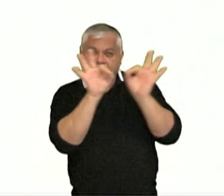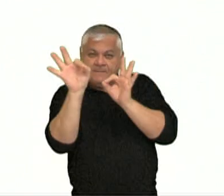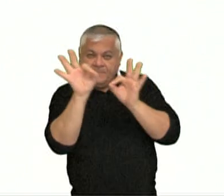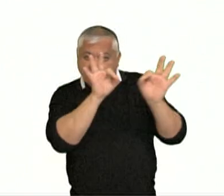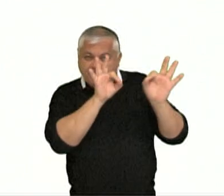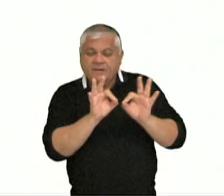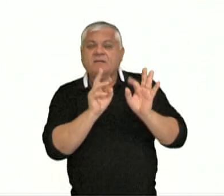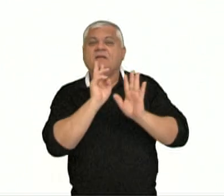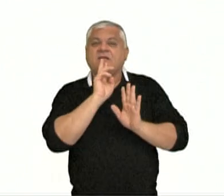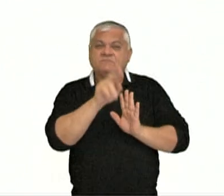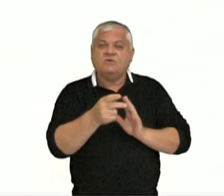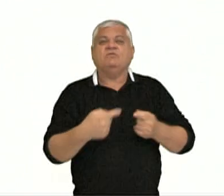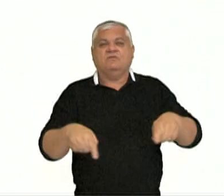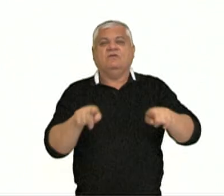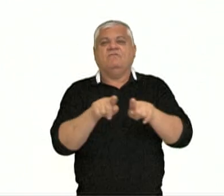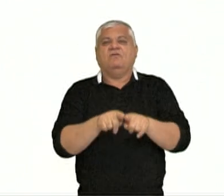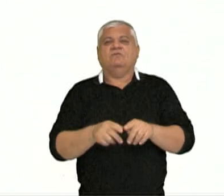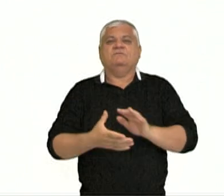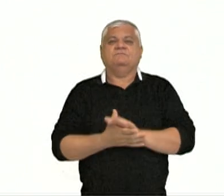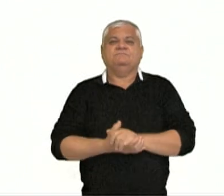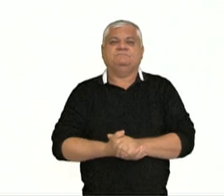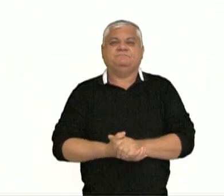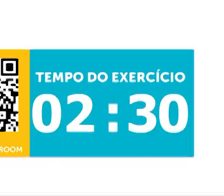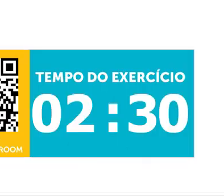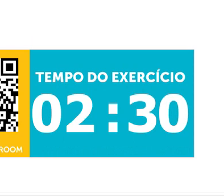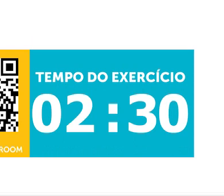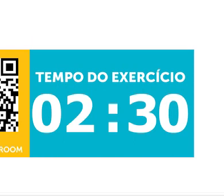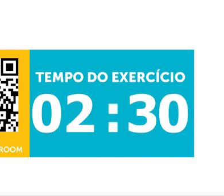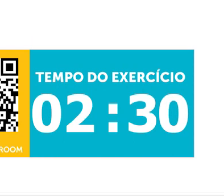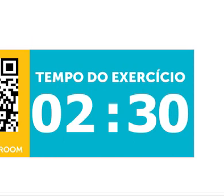atenção, respondam e nós já voltamos para corrigir.